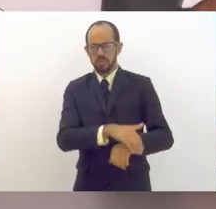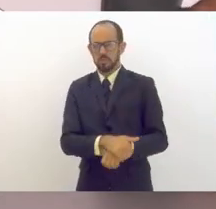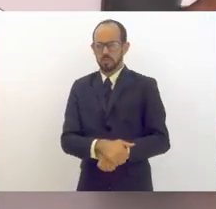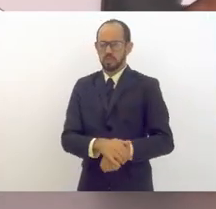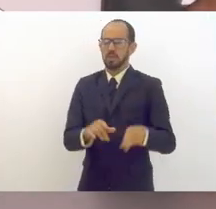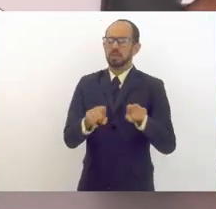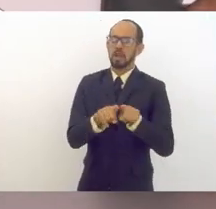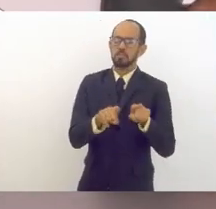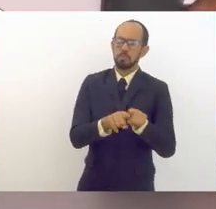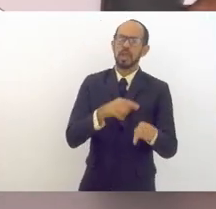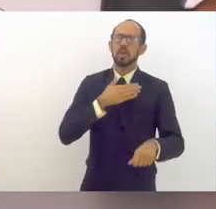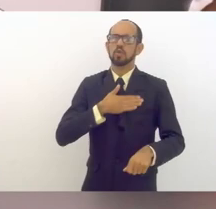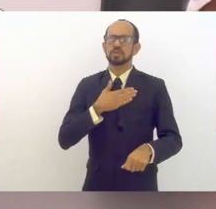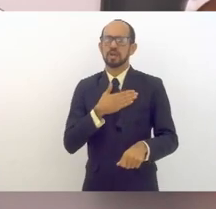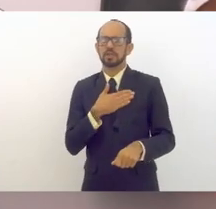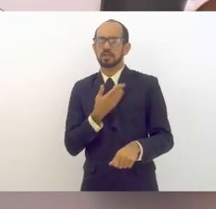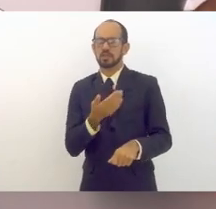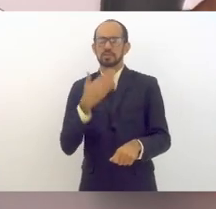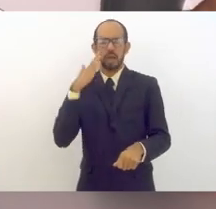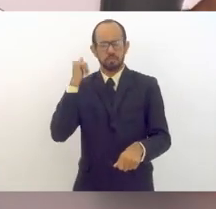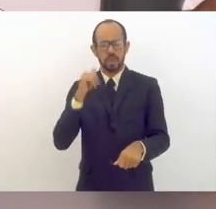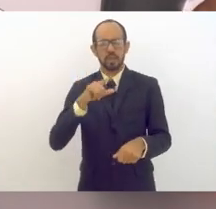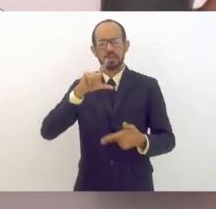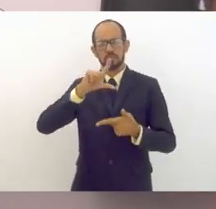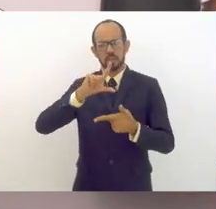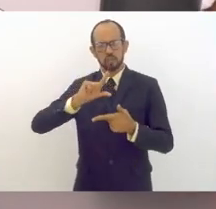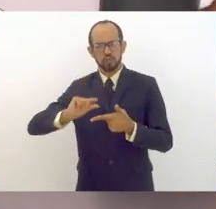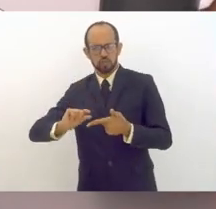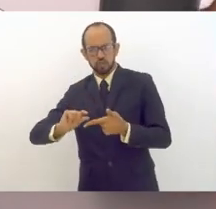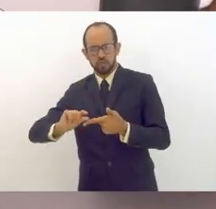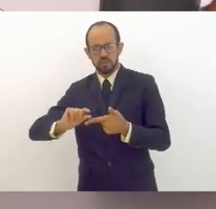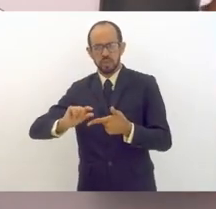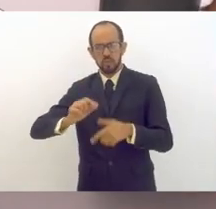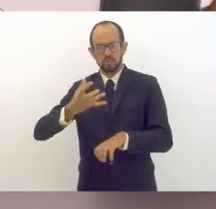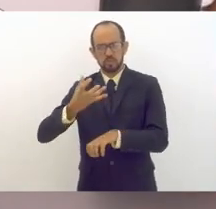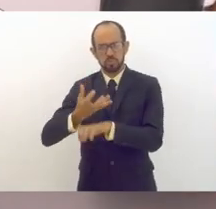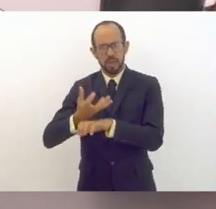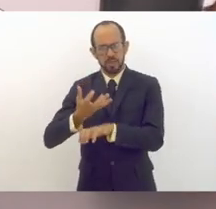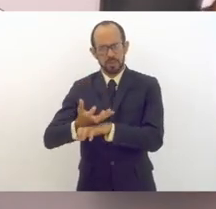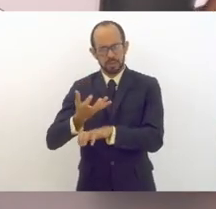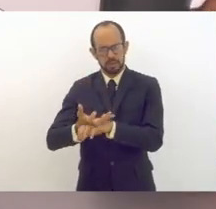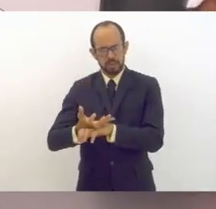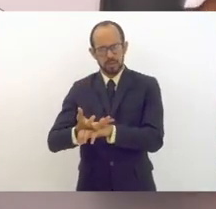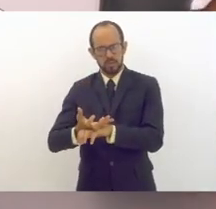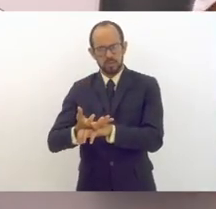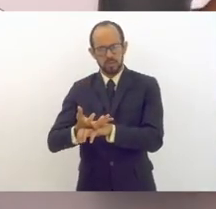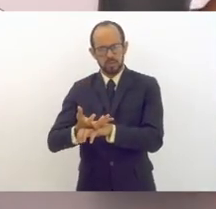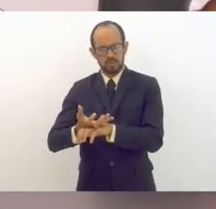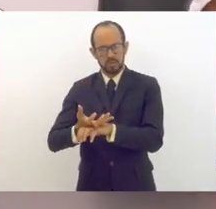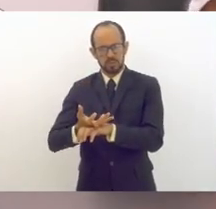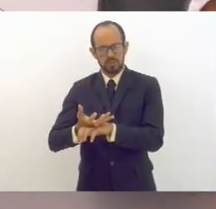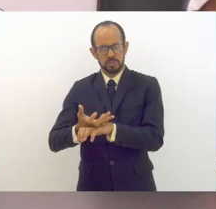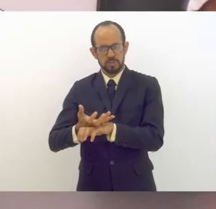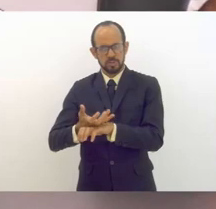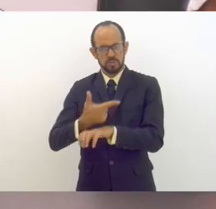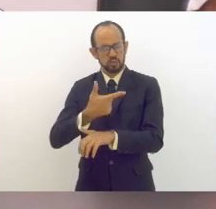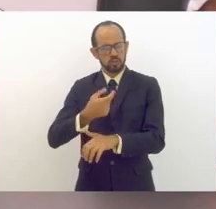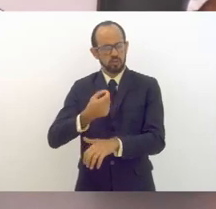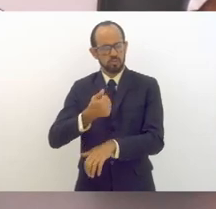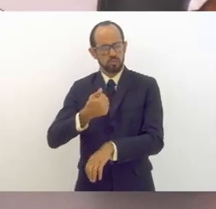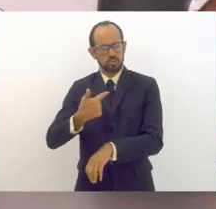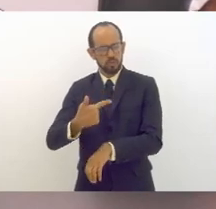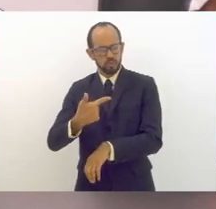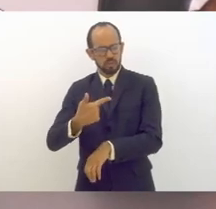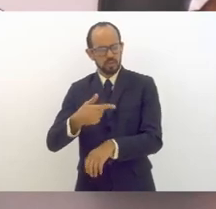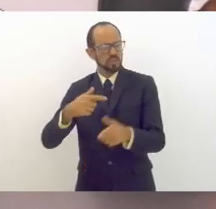Eu também verifiquei que houve uma queda, né, no número ali de matrículas, se comparar ao histórico de 2012. Vocês atribuem essa